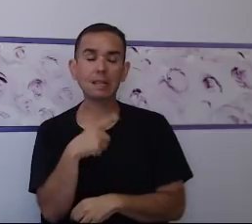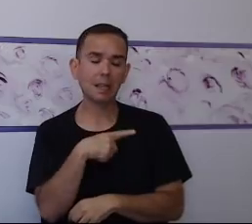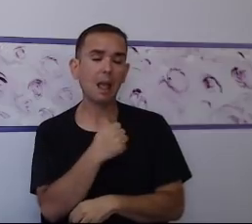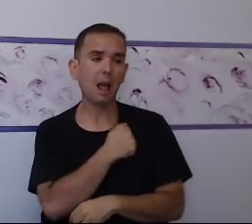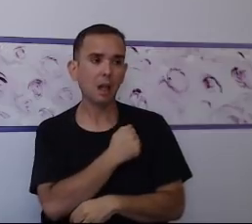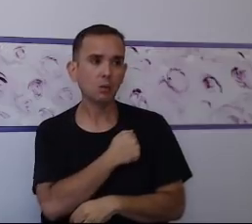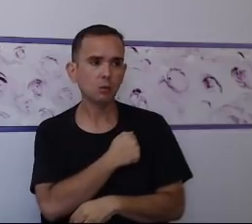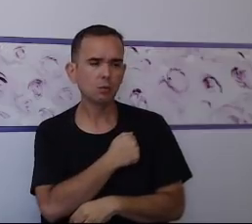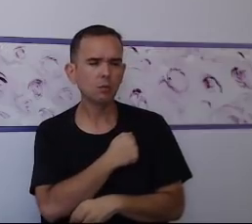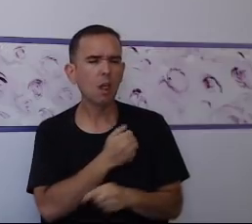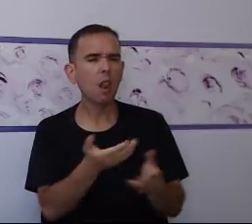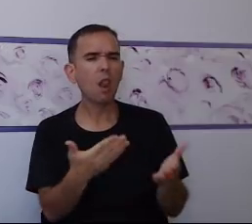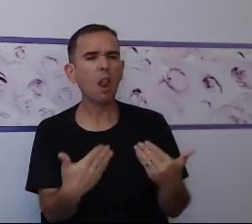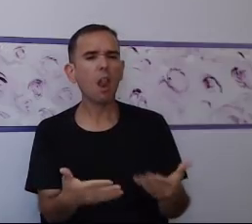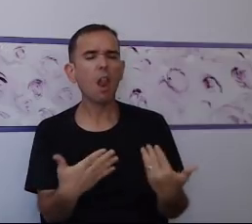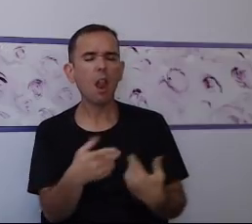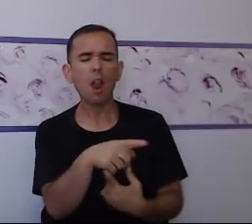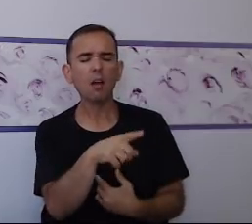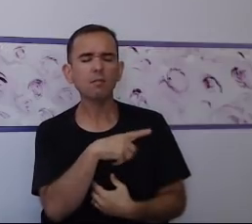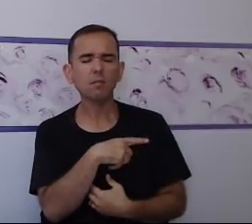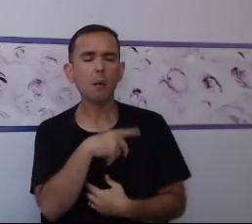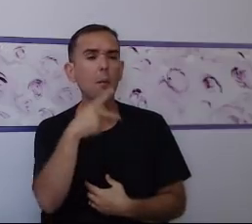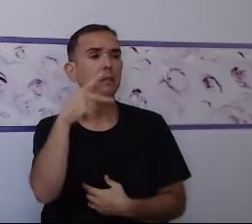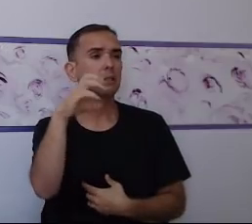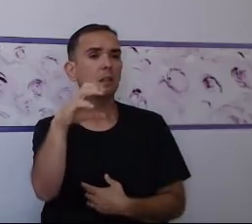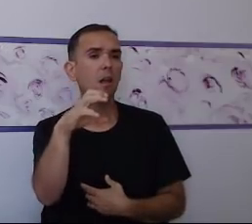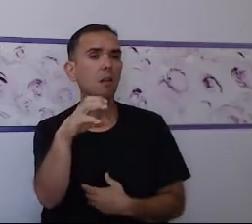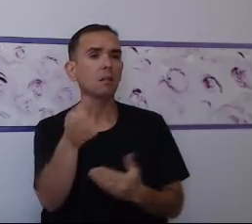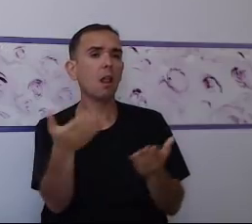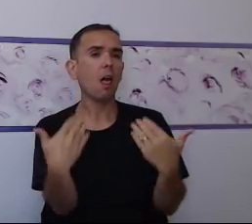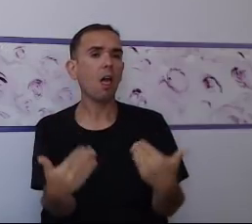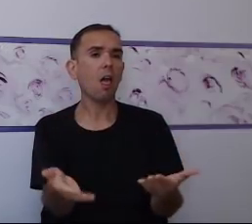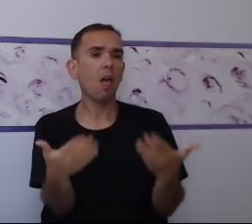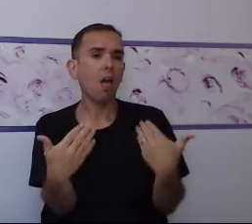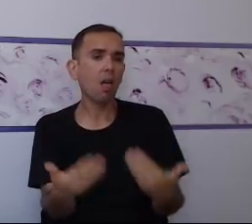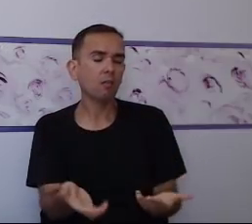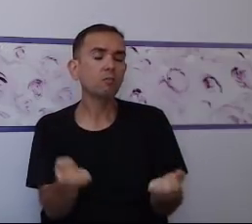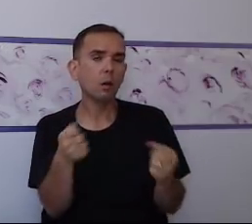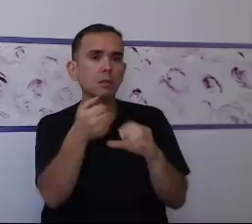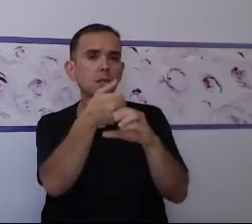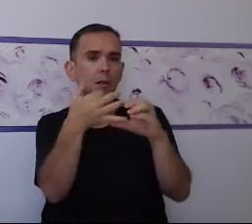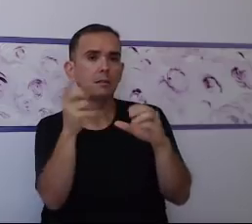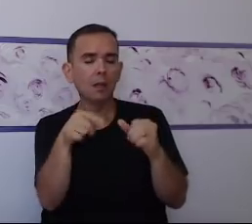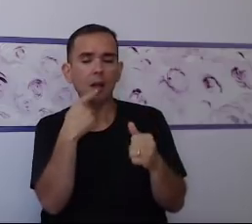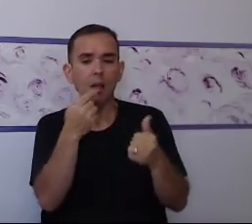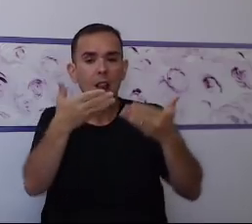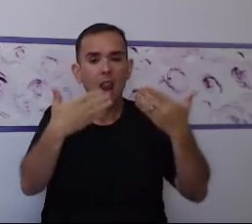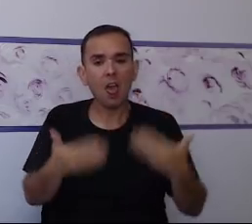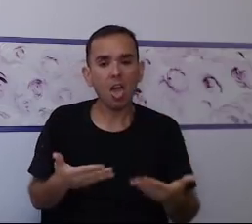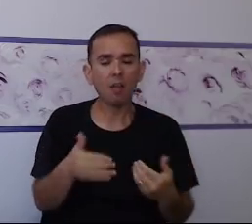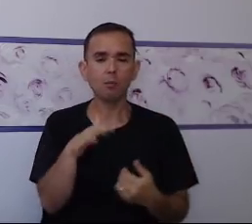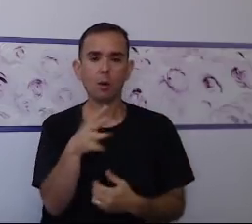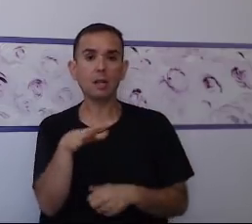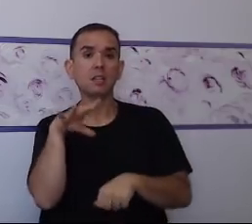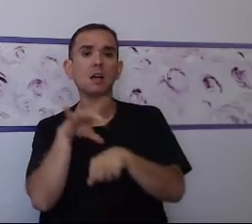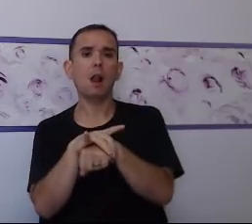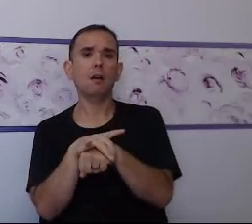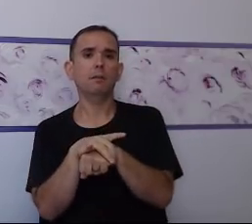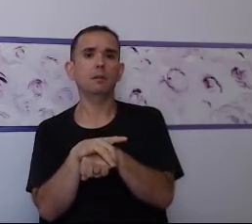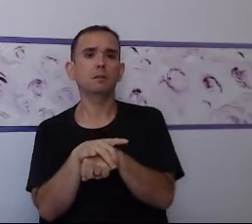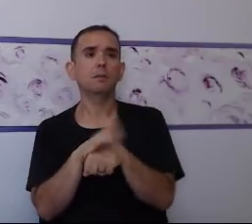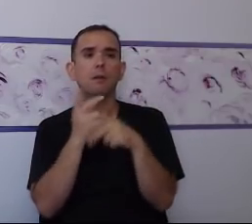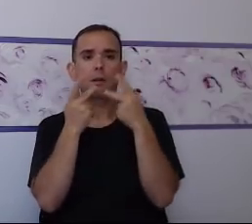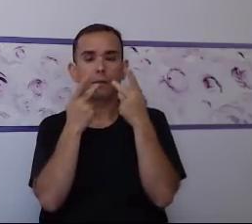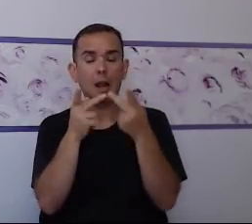alunos bem leves, né, que possuem uma paralisia cerebral leve. Como a gente pode classificar também leve, moderado e grave, que a gente vai